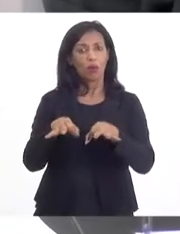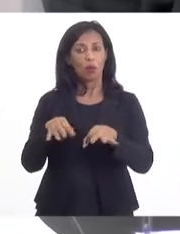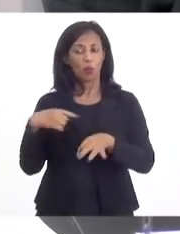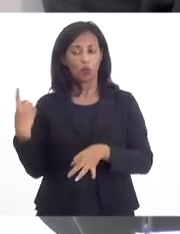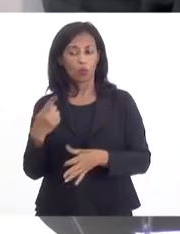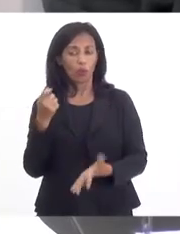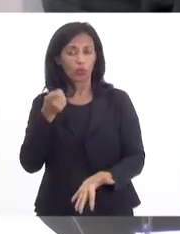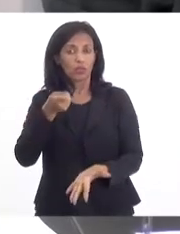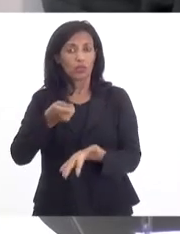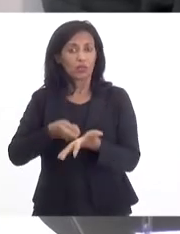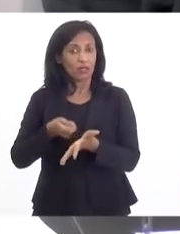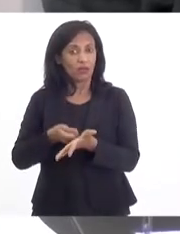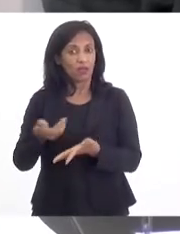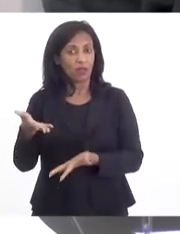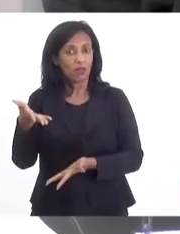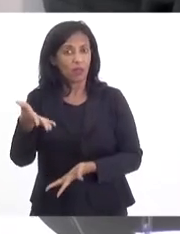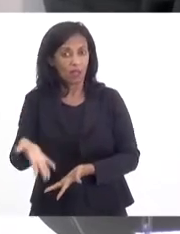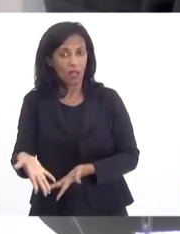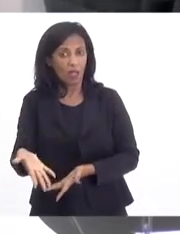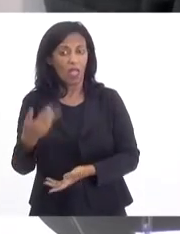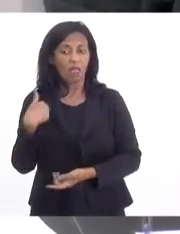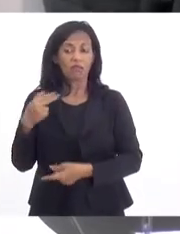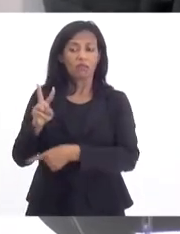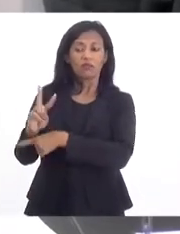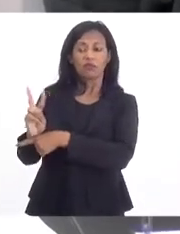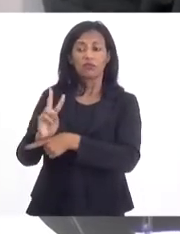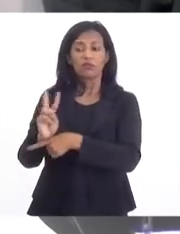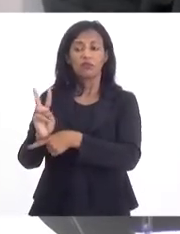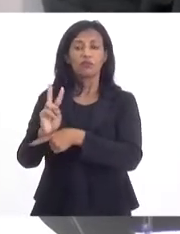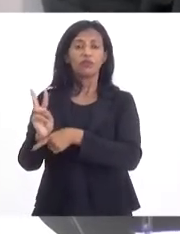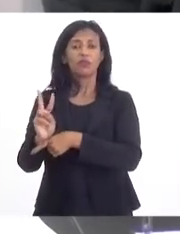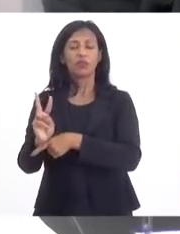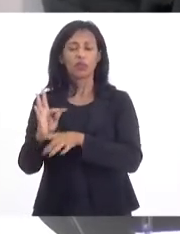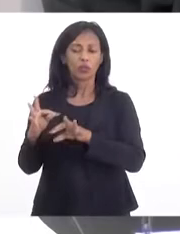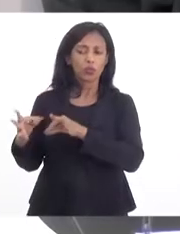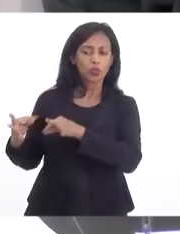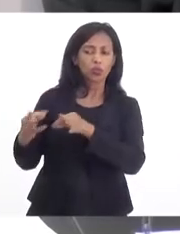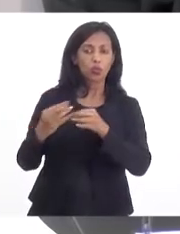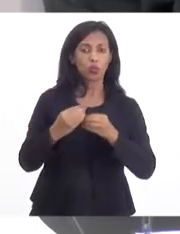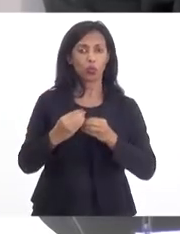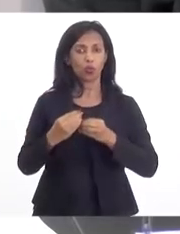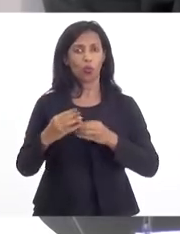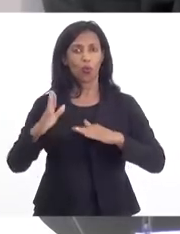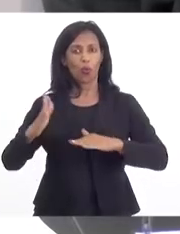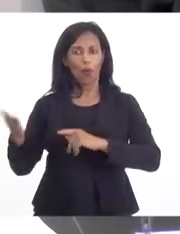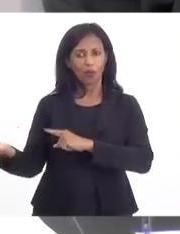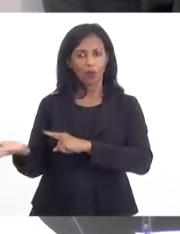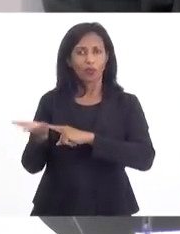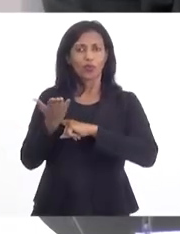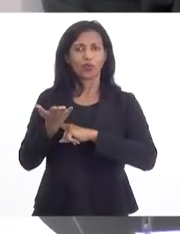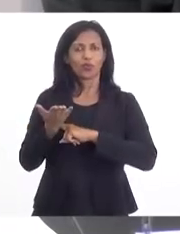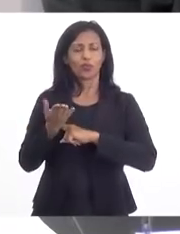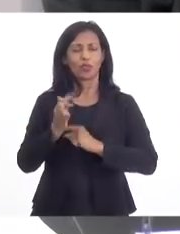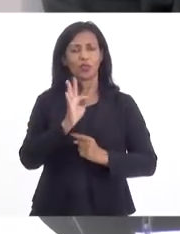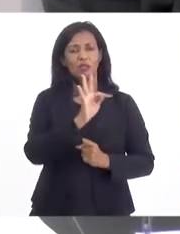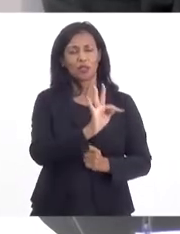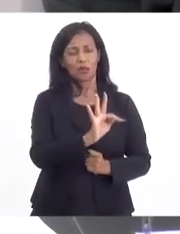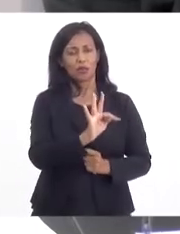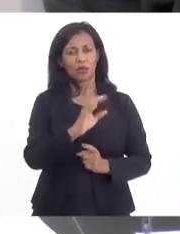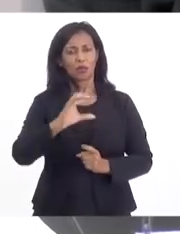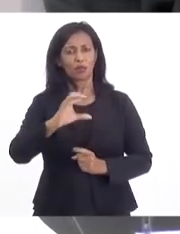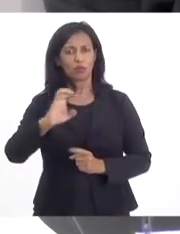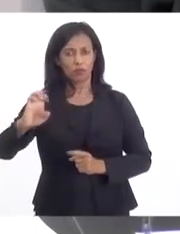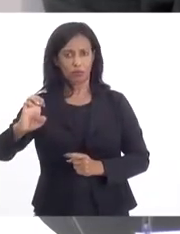dever aí é o dever fiscalizatório com a competente ajuda do Tribunal de Contas do